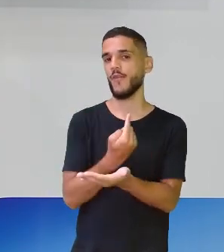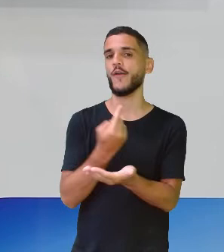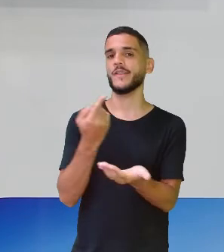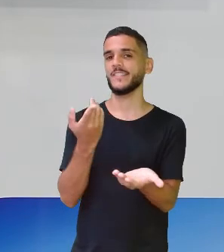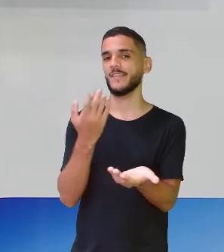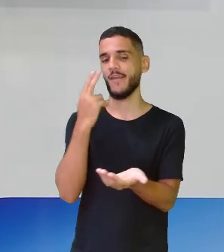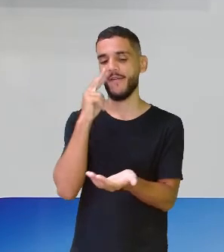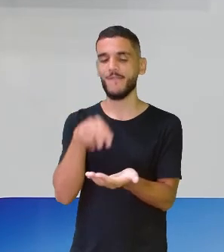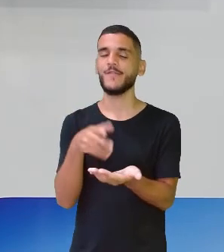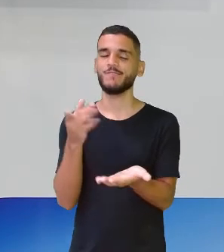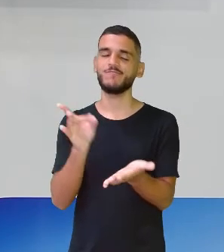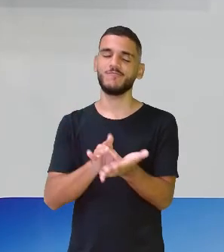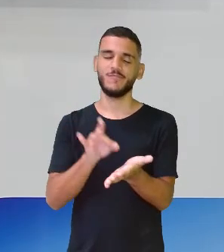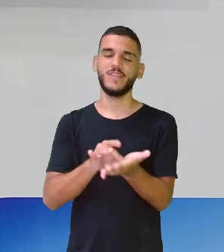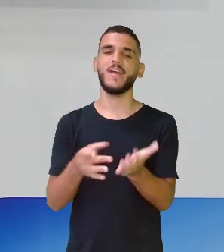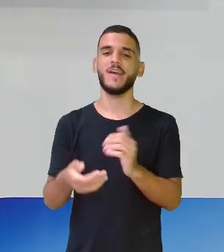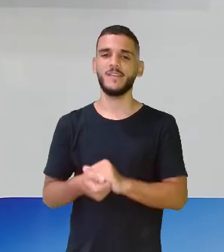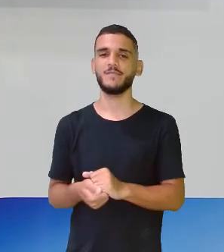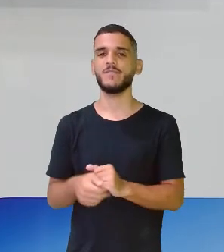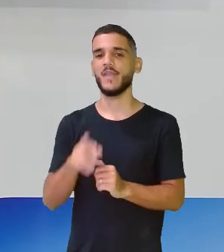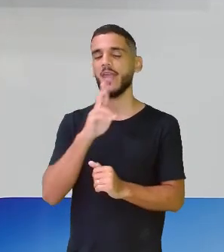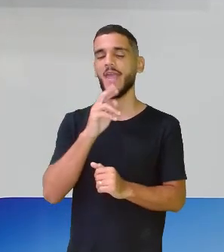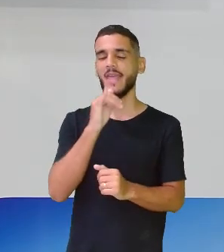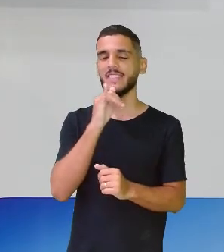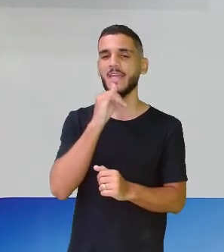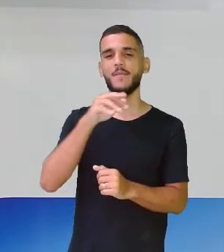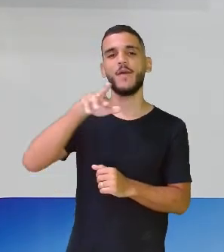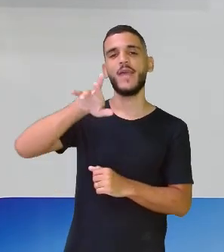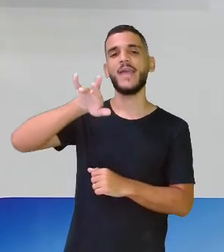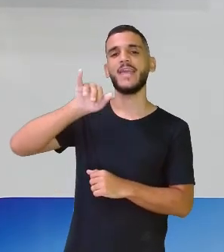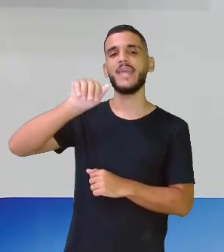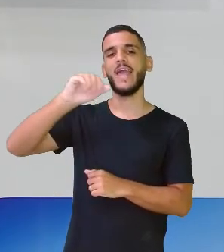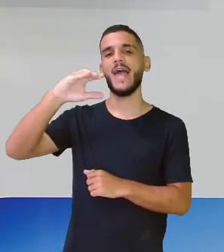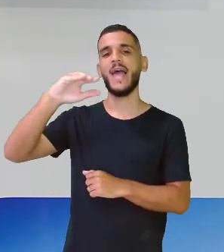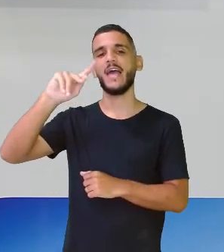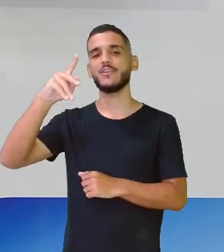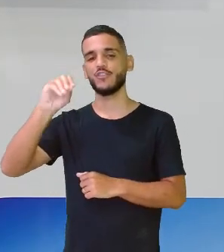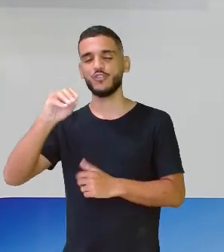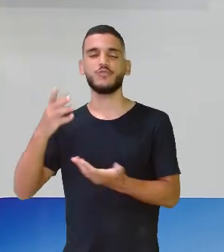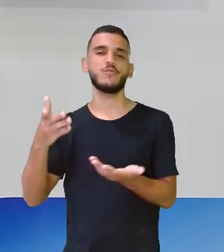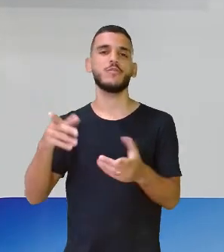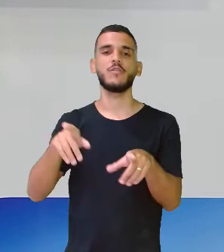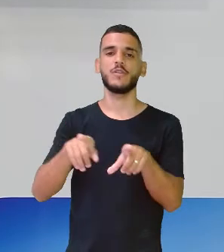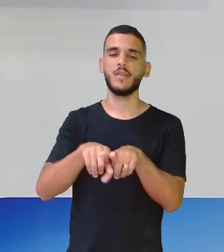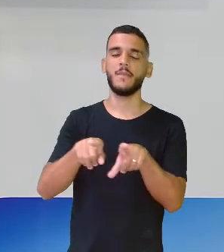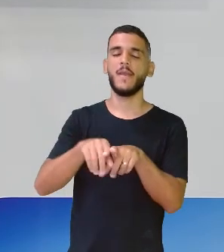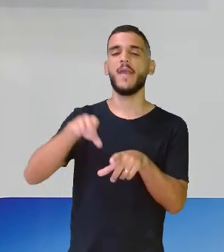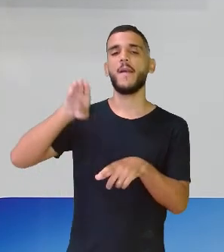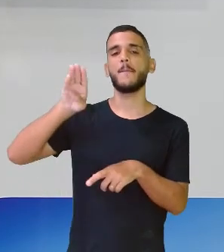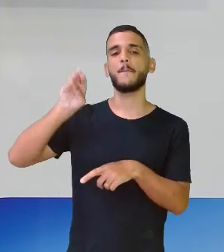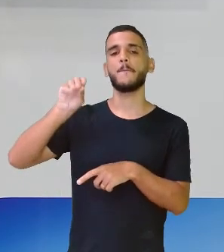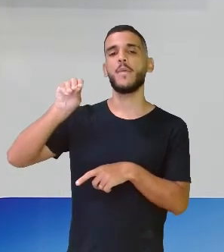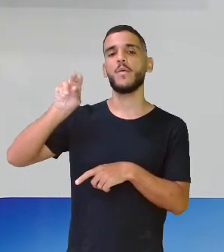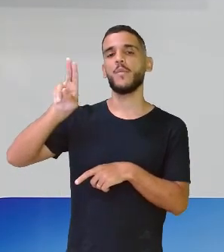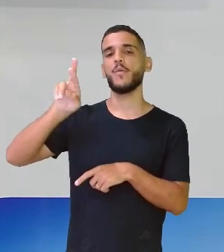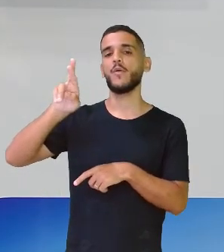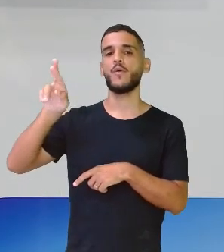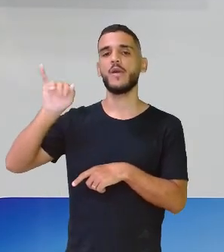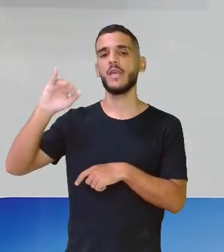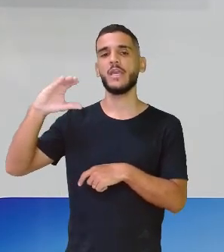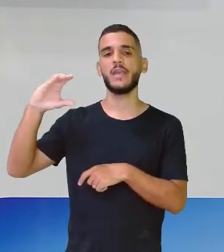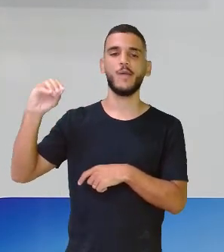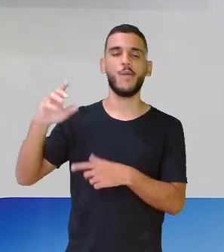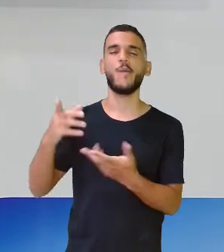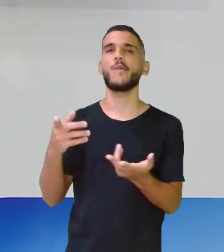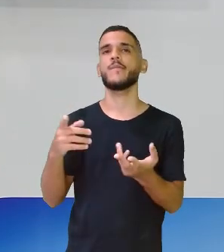bastante exemplo disso. Riacho, borrico, peixinho, peixão, então, botina, vários exemplos